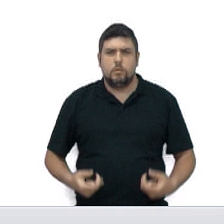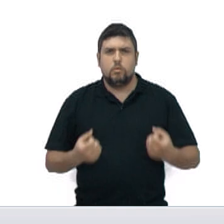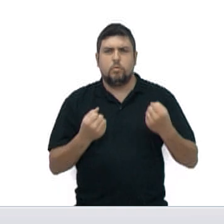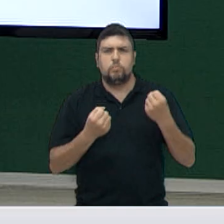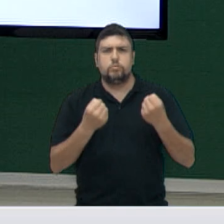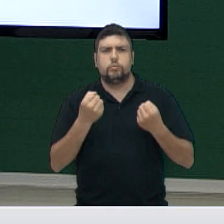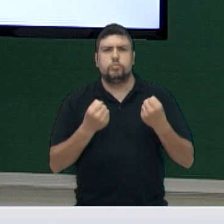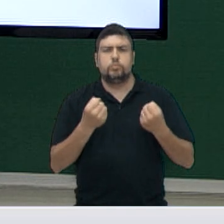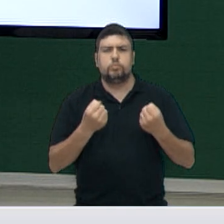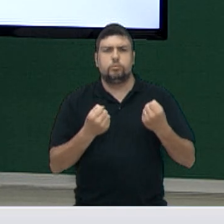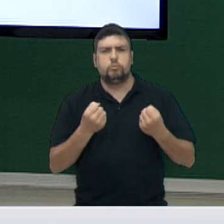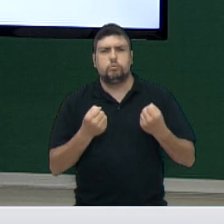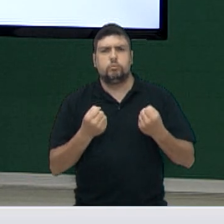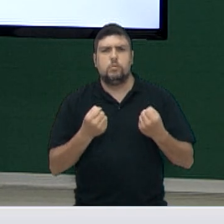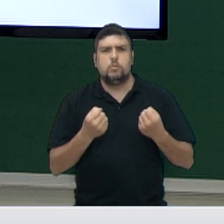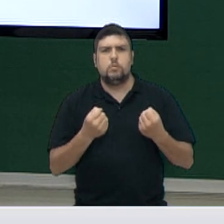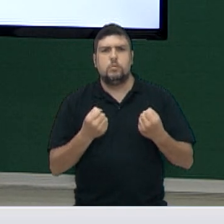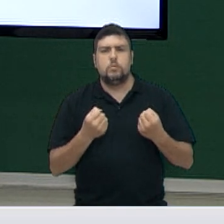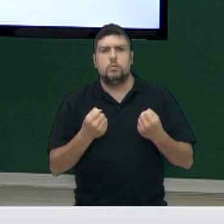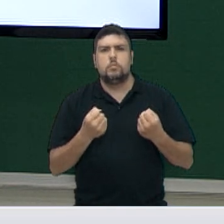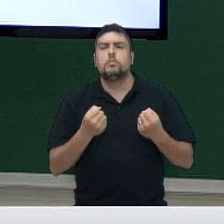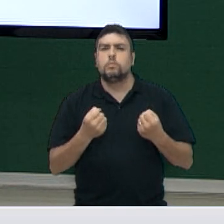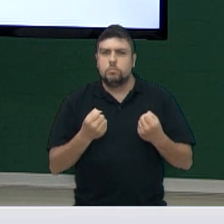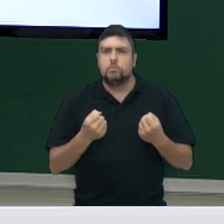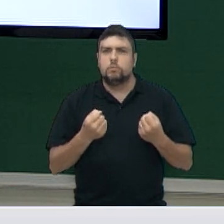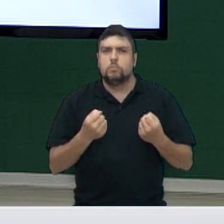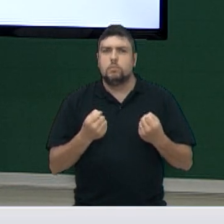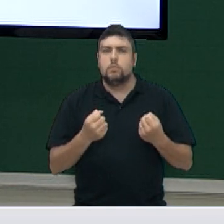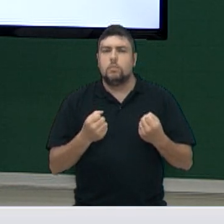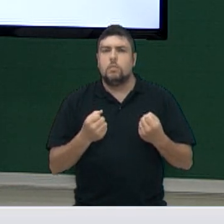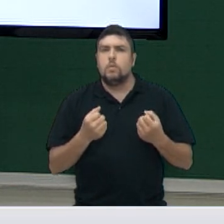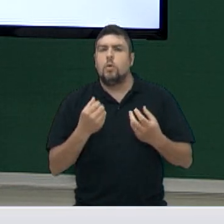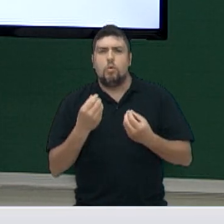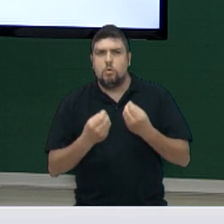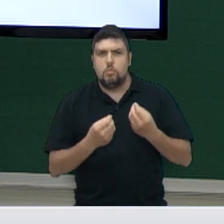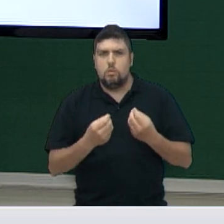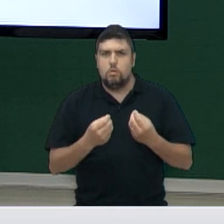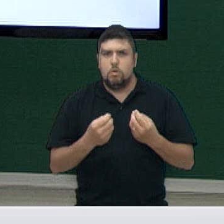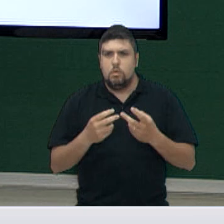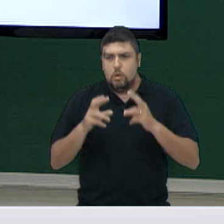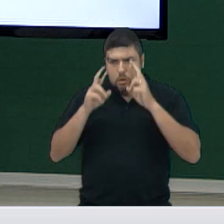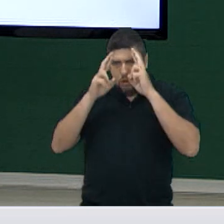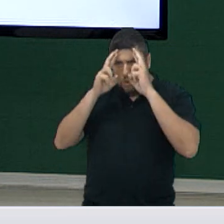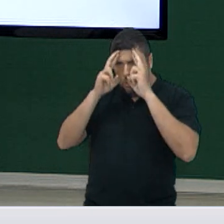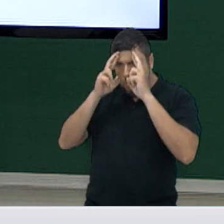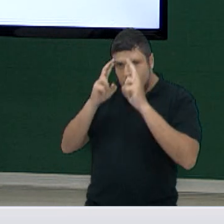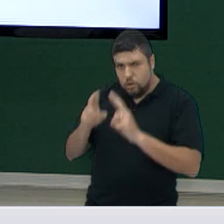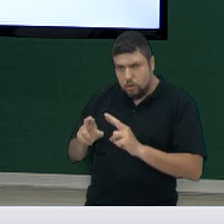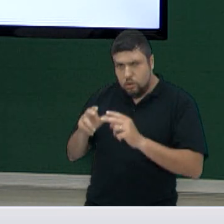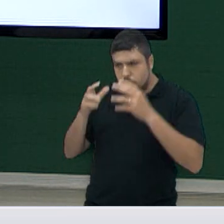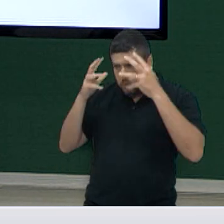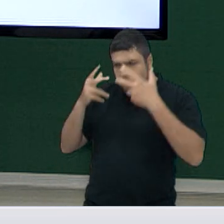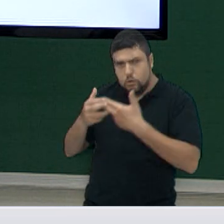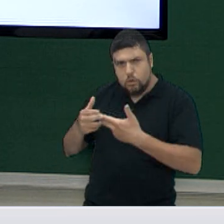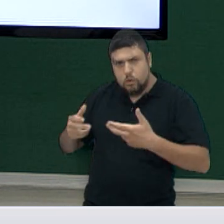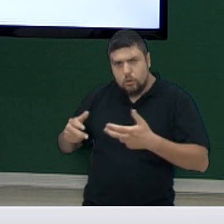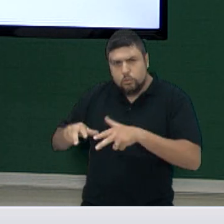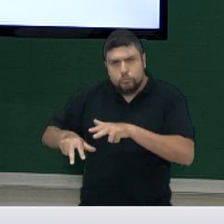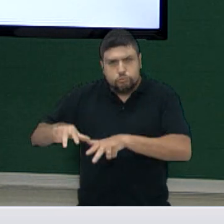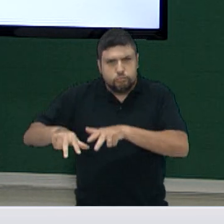dirigindo automóvel, normalmente ele respeita o animalzinho que está passando na rua, no asfalto?